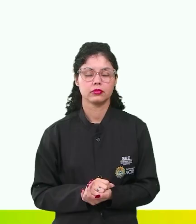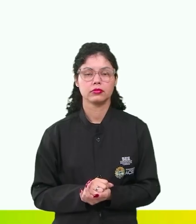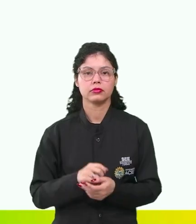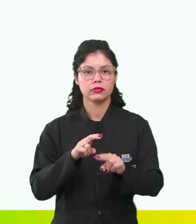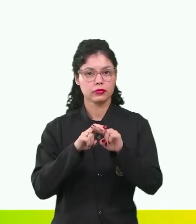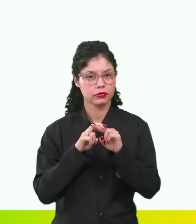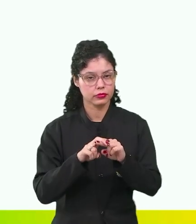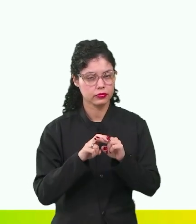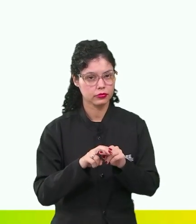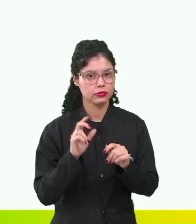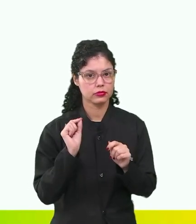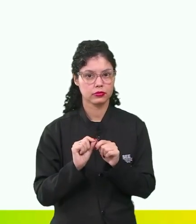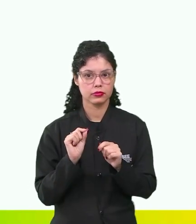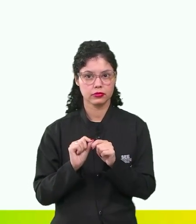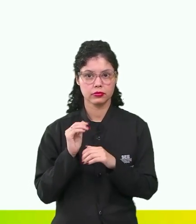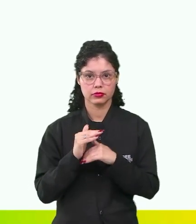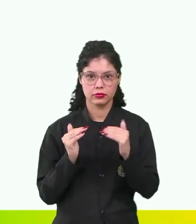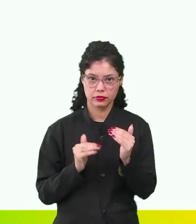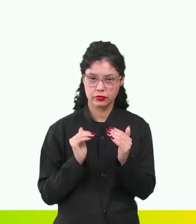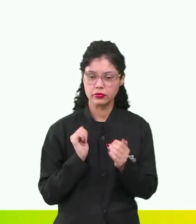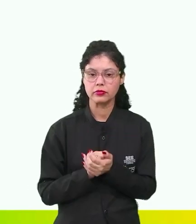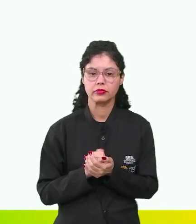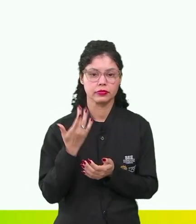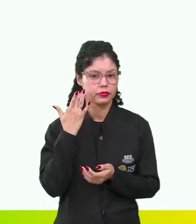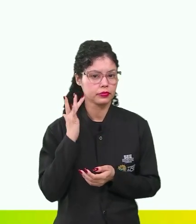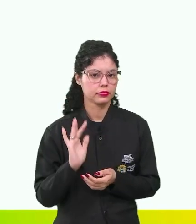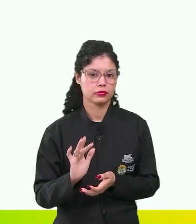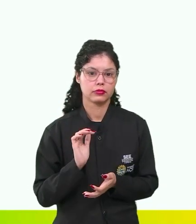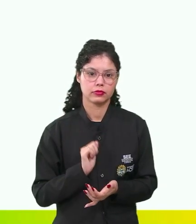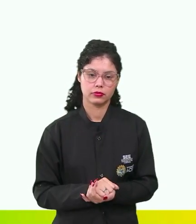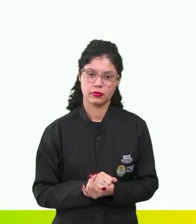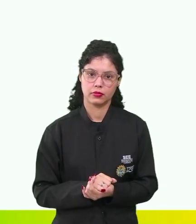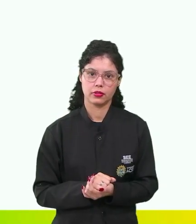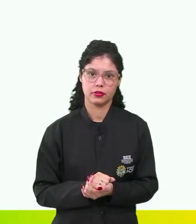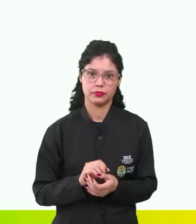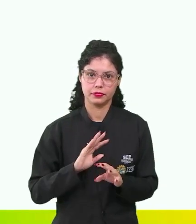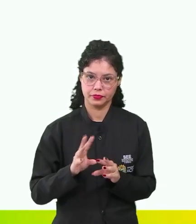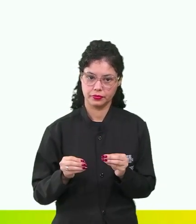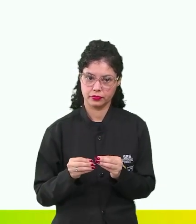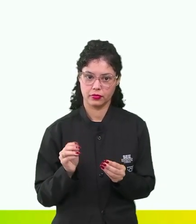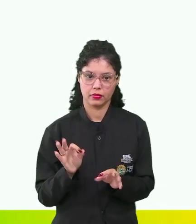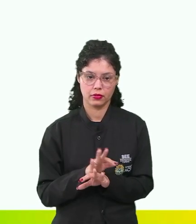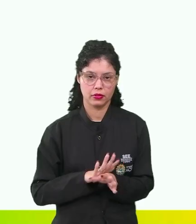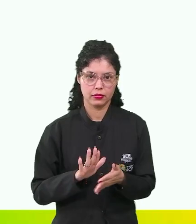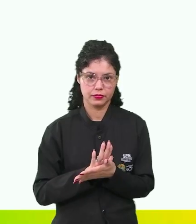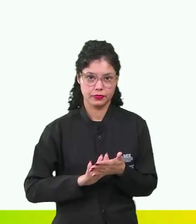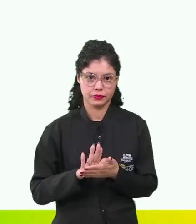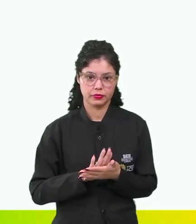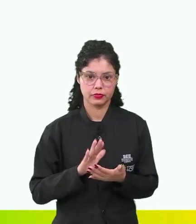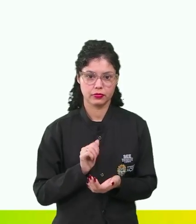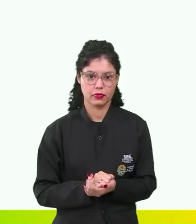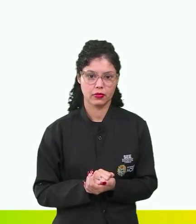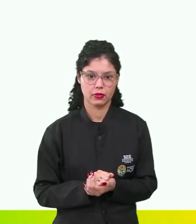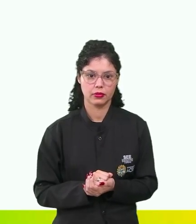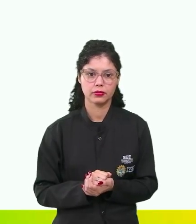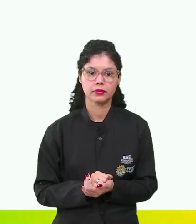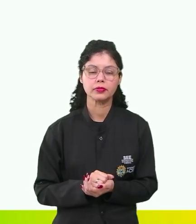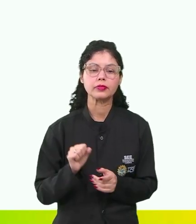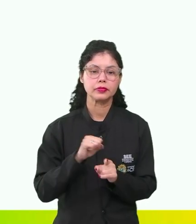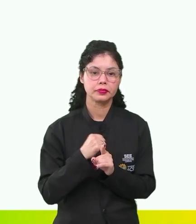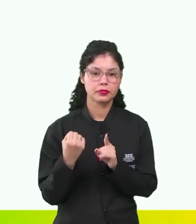que nós fazemos tudo e não sabemos fazer completamente nada. Então, a sociedade de